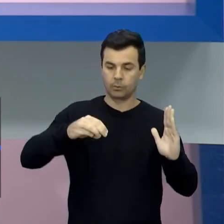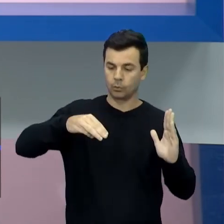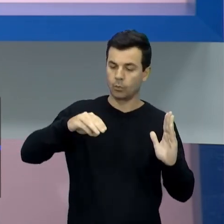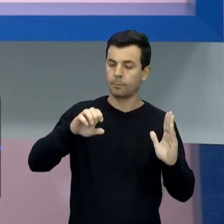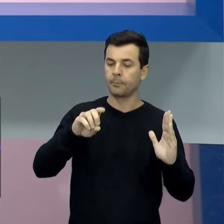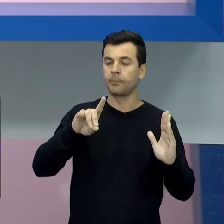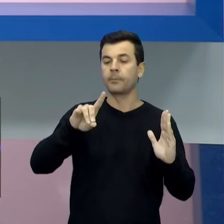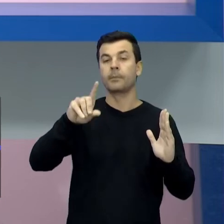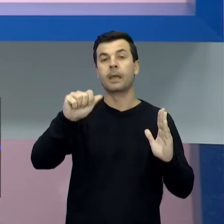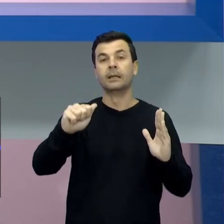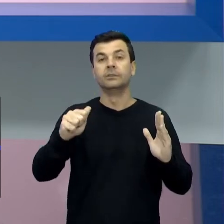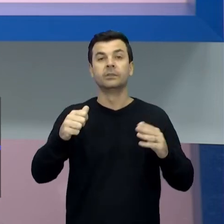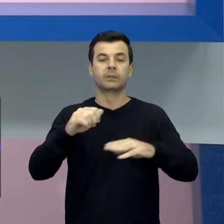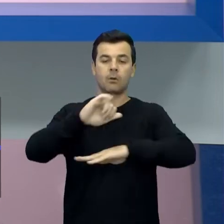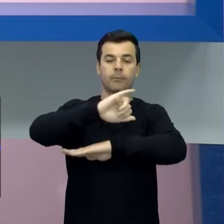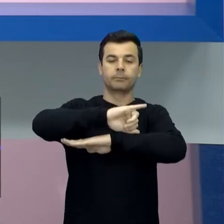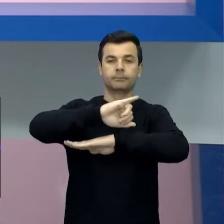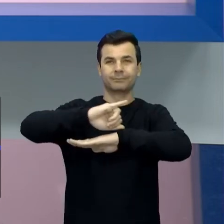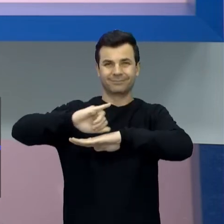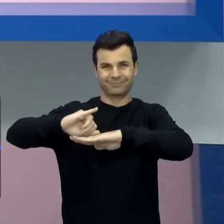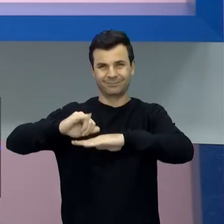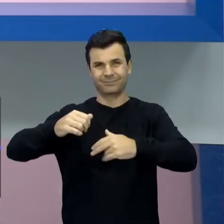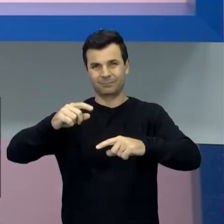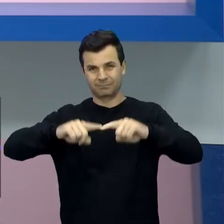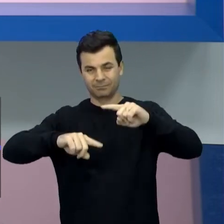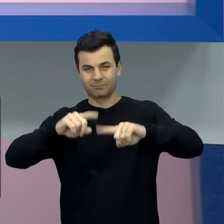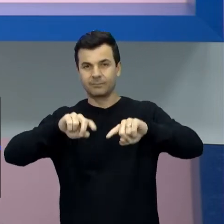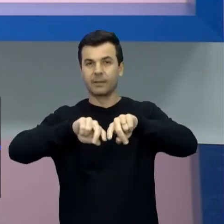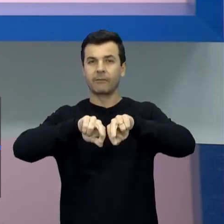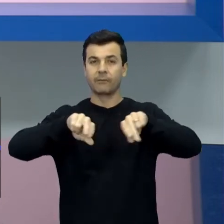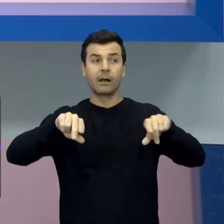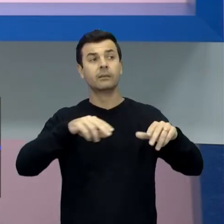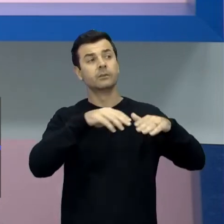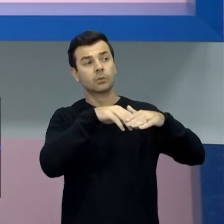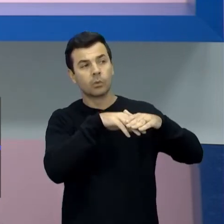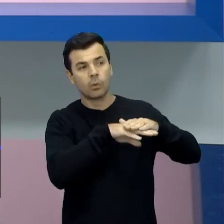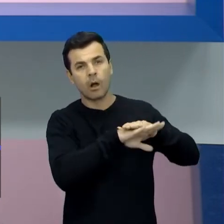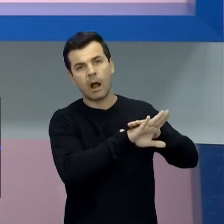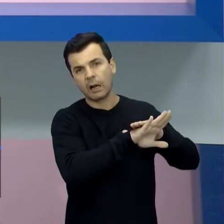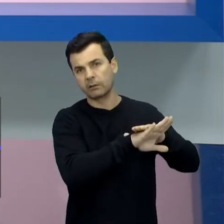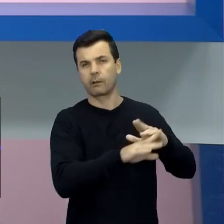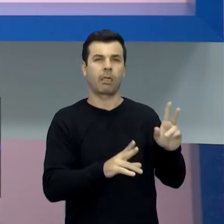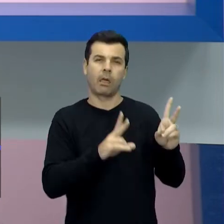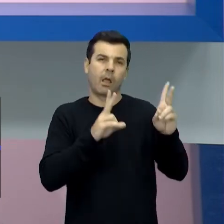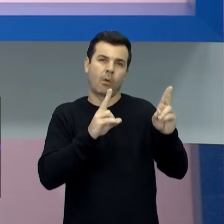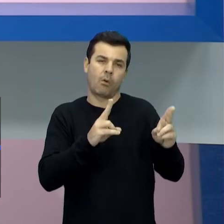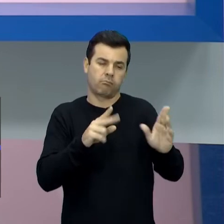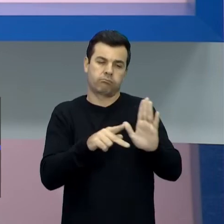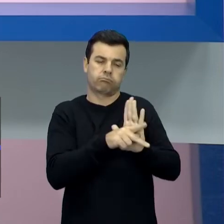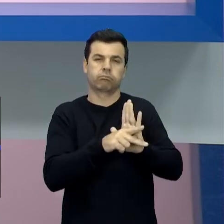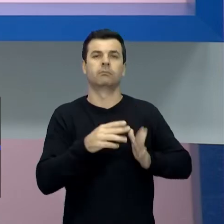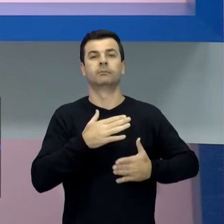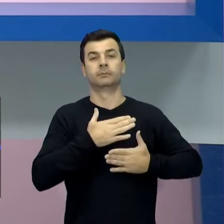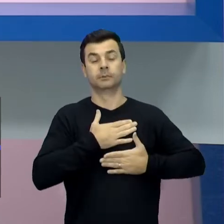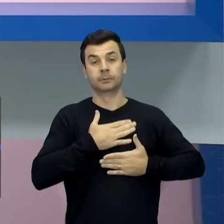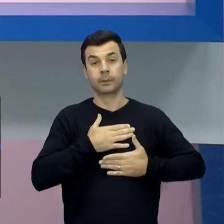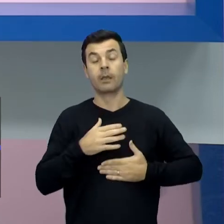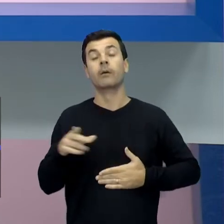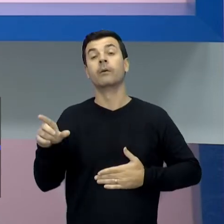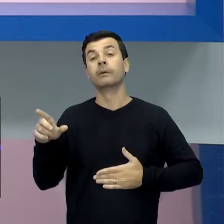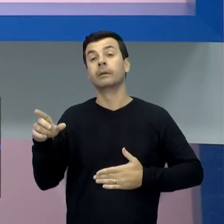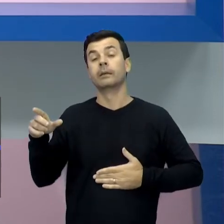guardavam itens. Então eles guardavam esses itens, né, que eram os tesouros deles, e a Igreja Católica guardava